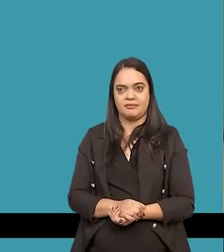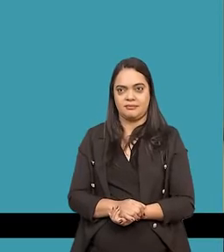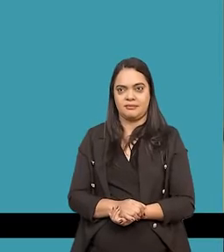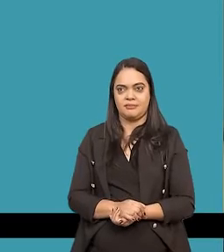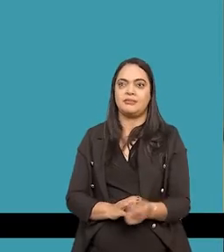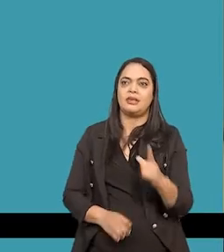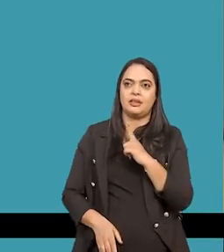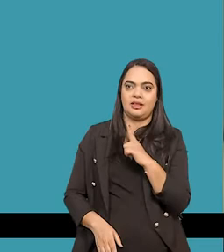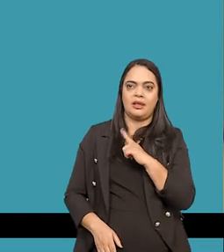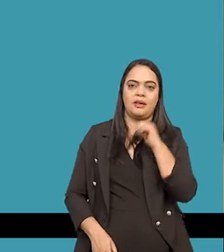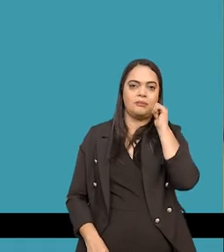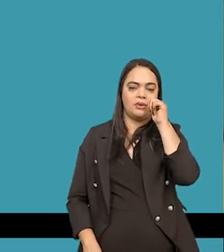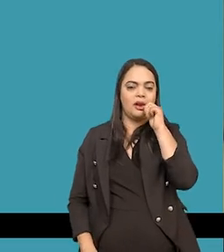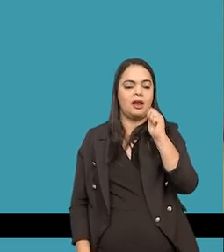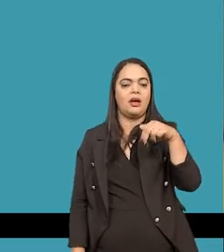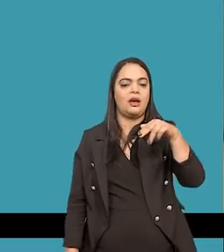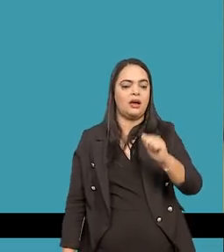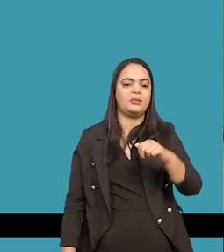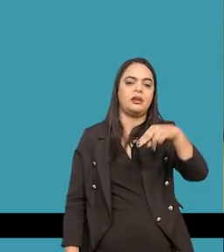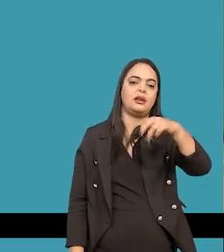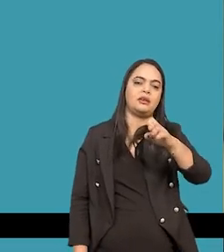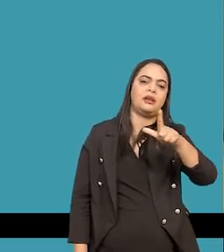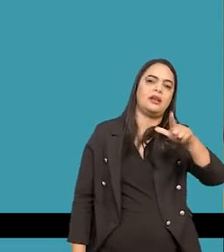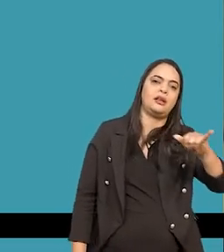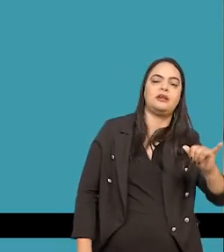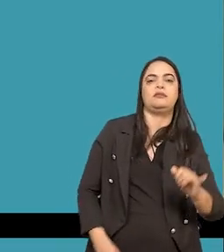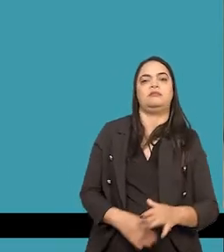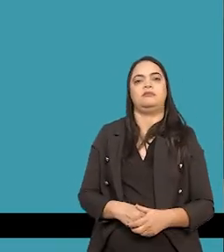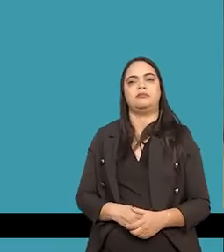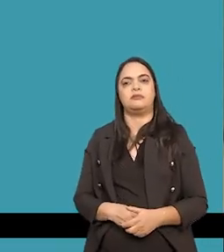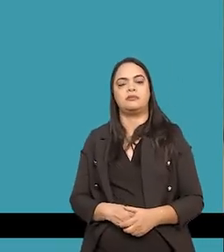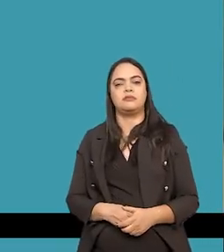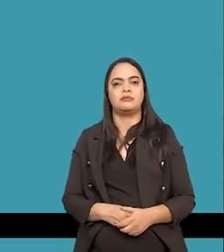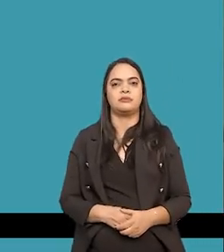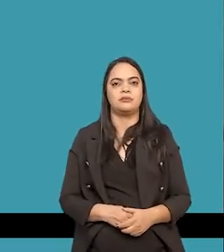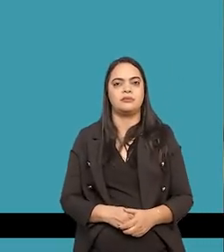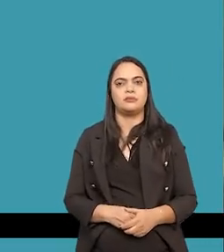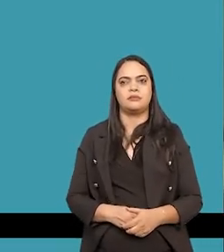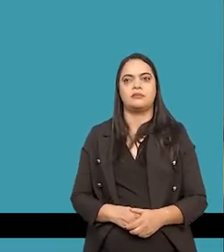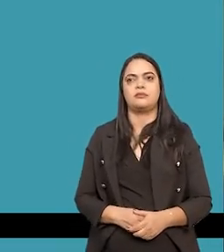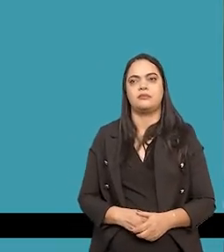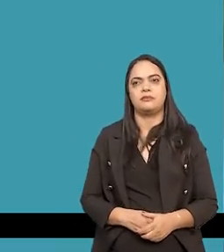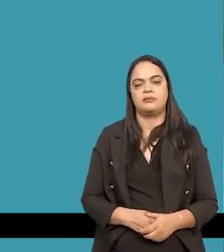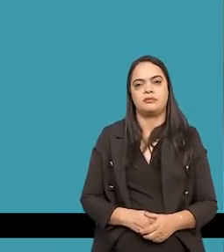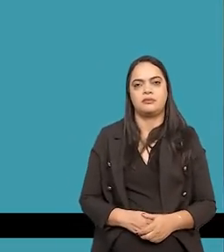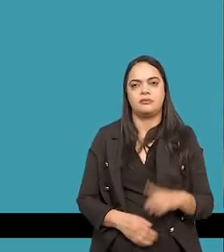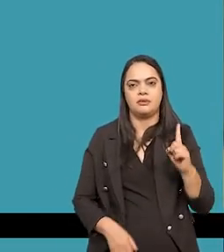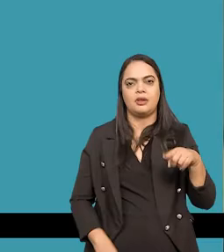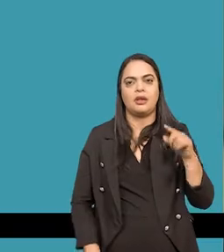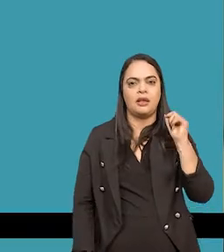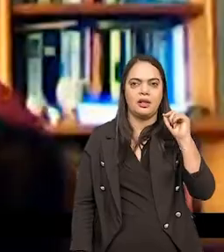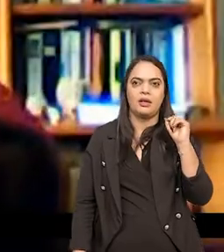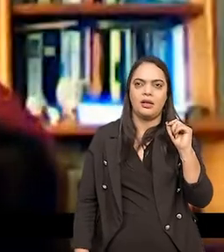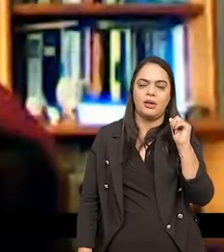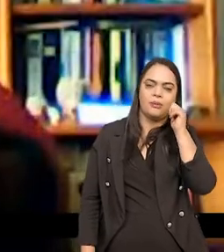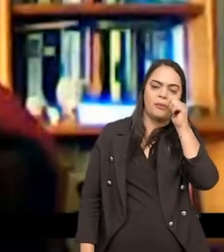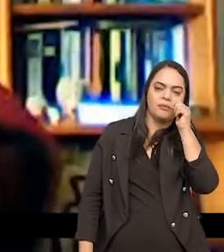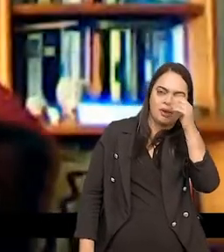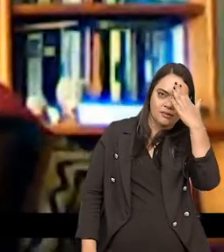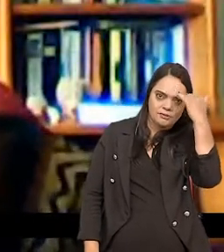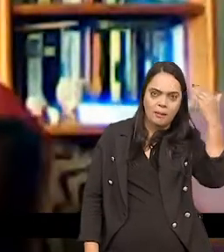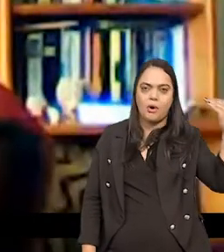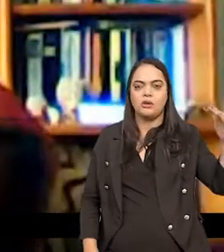Ana Nery, que virou a como se chama da enfermagem, a deusa da enfermagem, mas